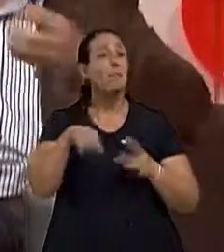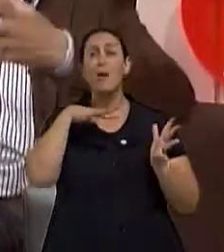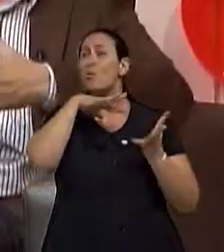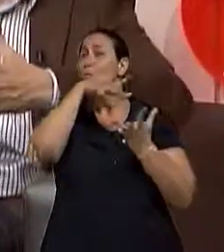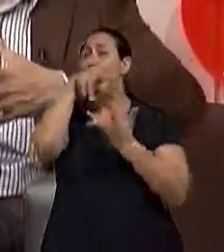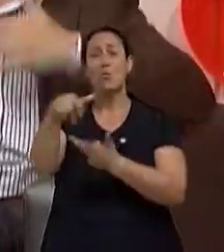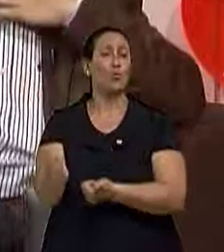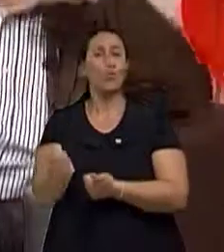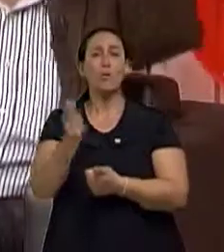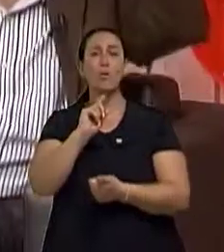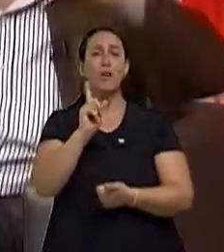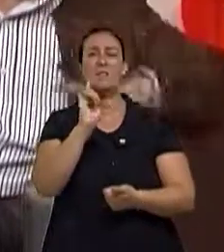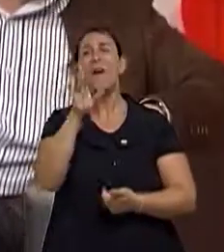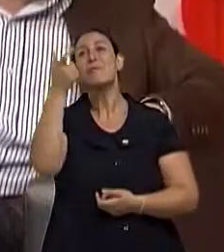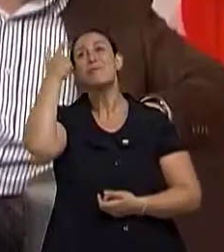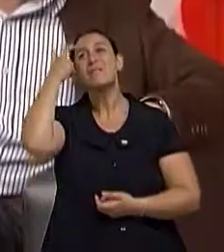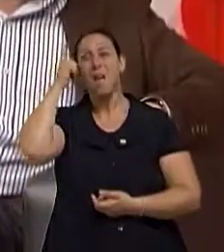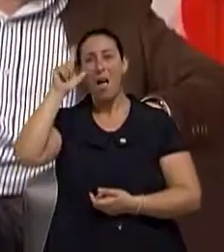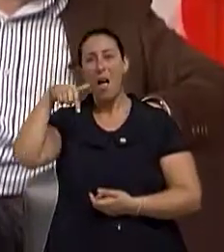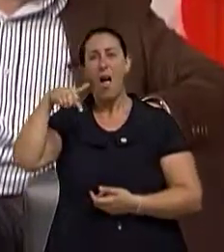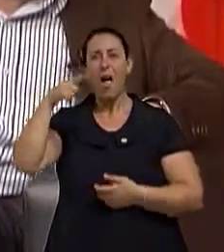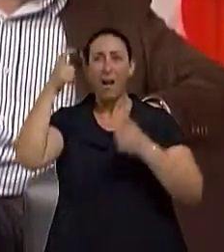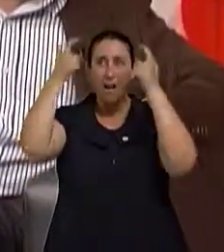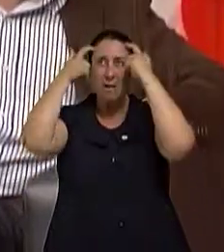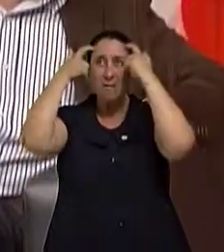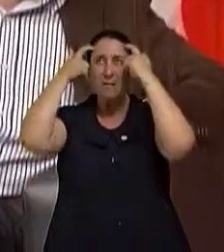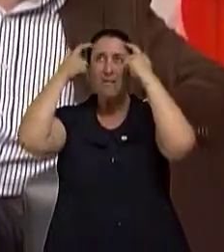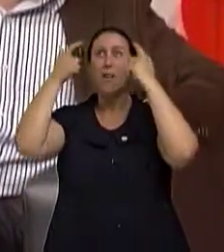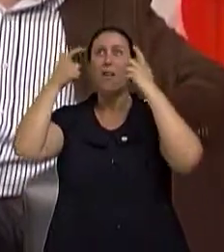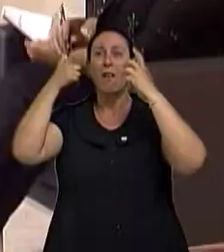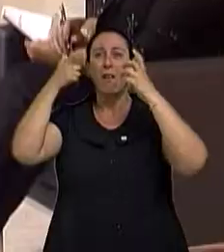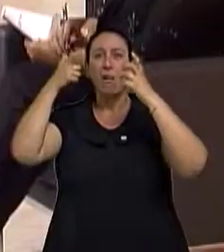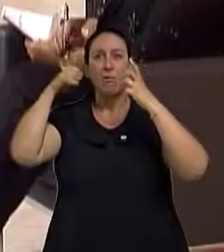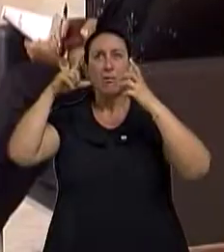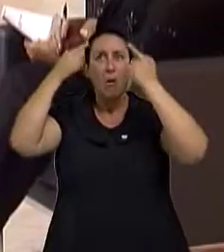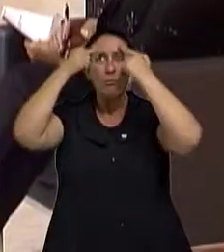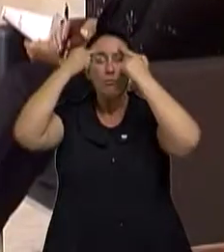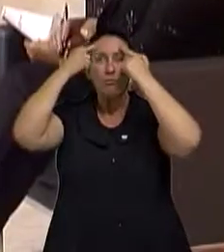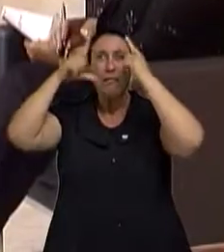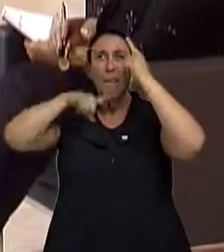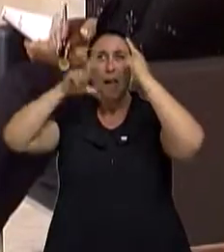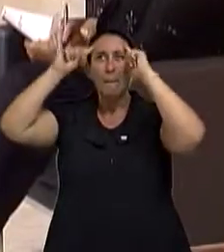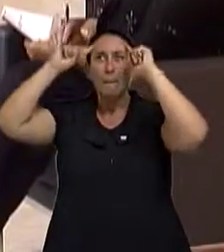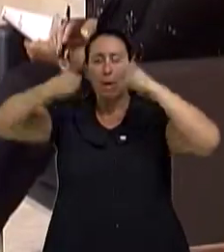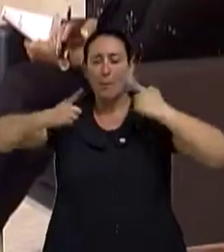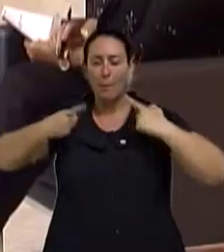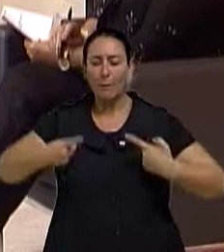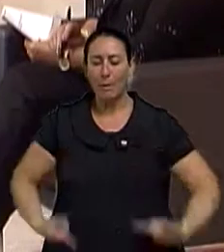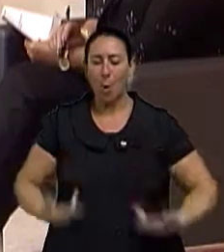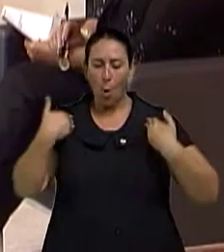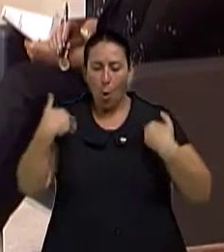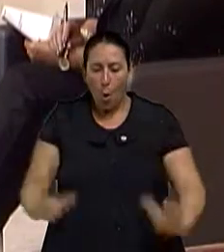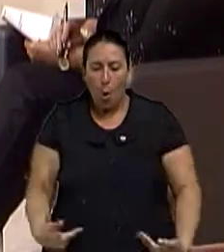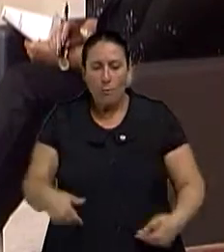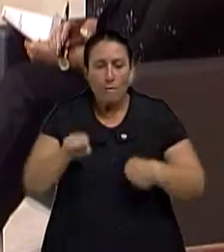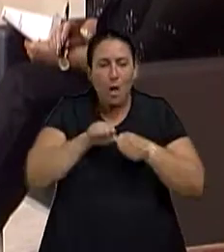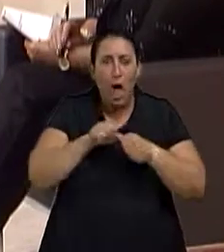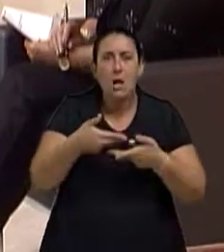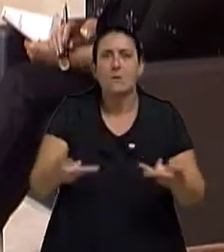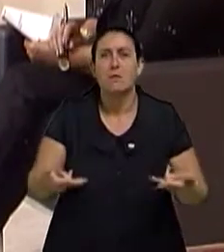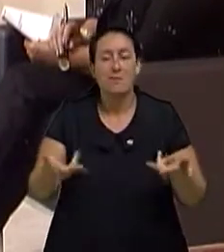a gente não pode pensar, a cabeça não está separada do resto do corpo. Né? Perfeito. Então, isso é algo que a gente tem que levar em consideração.